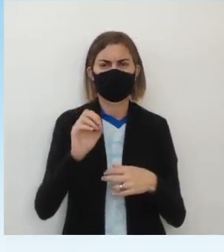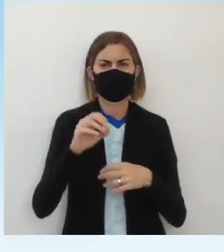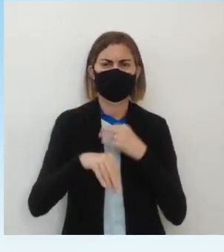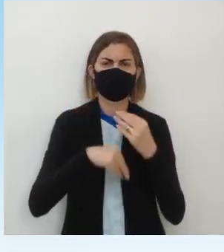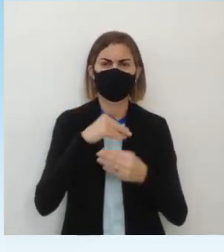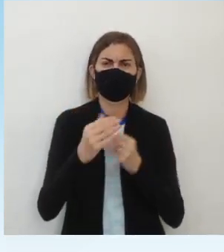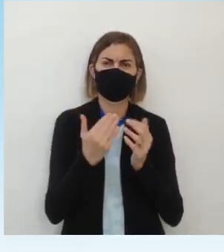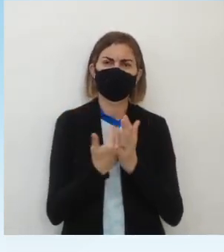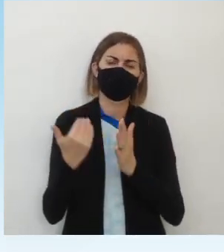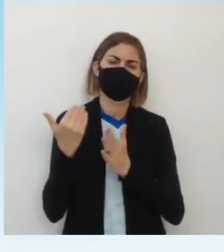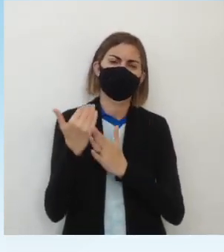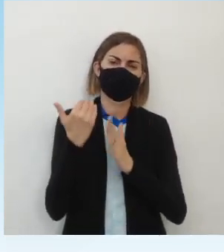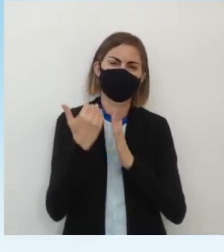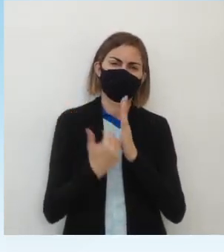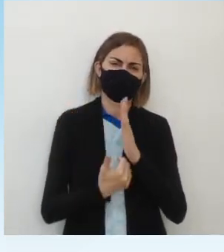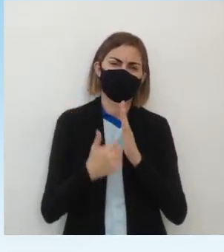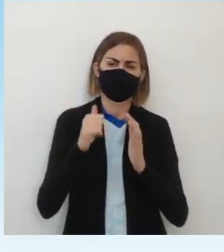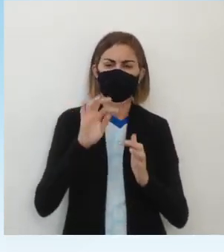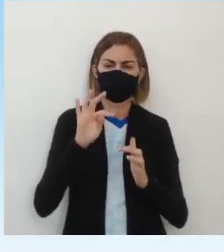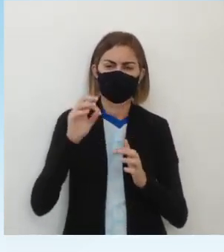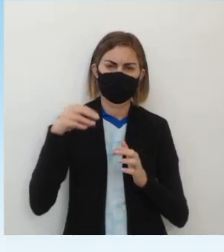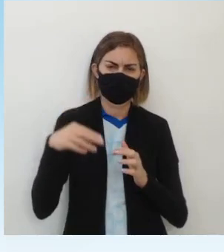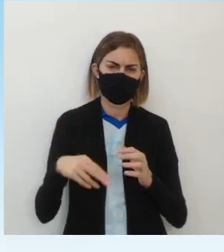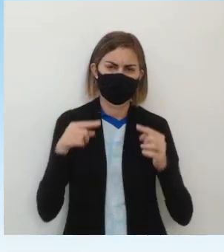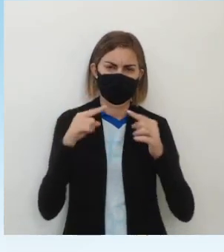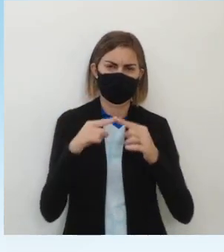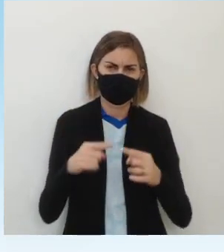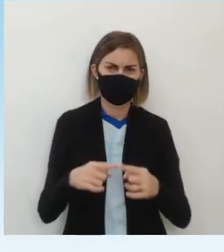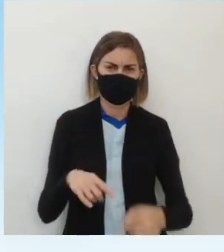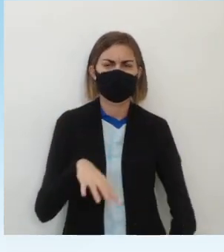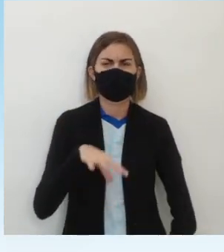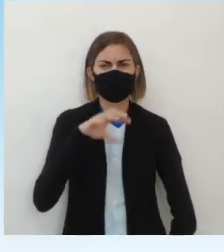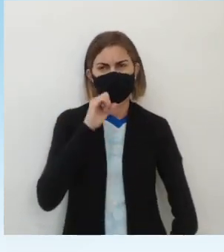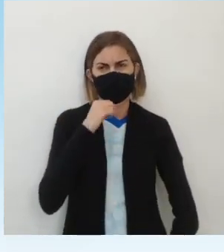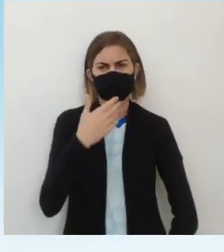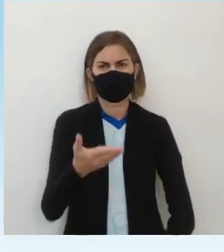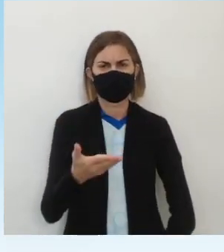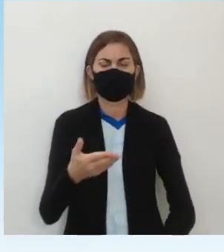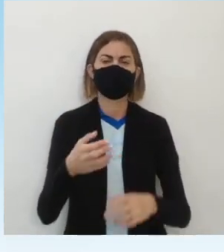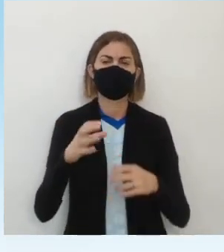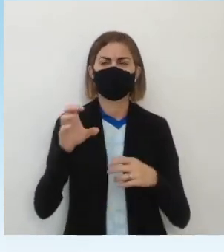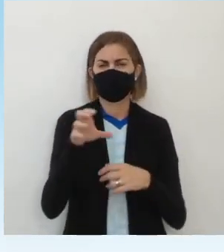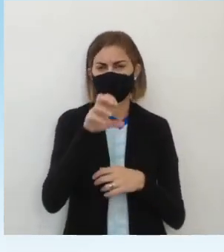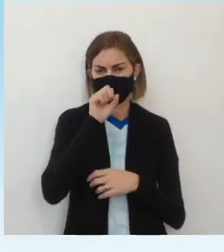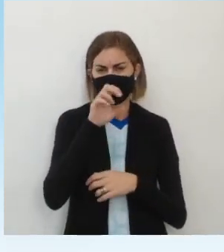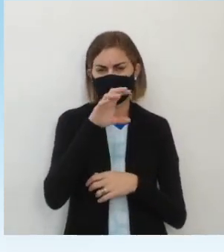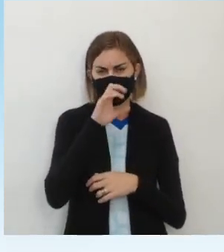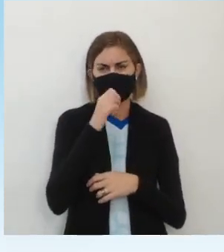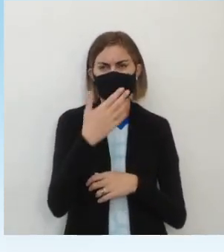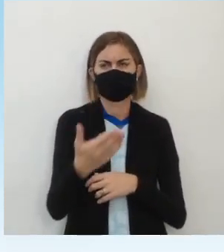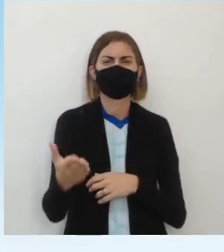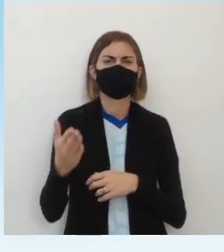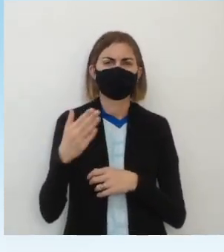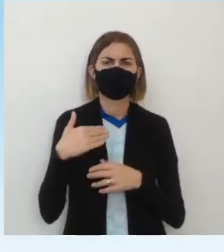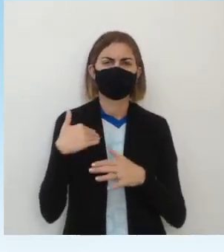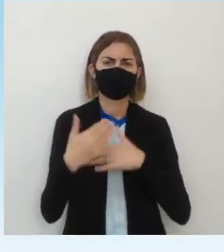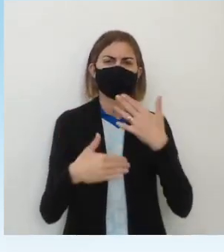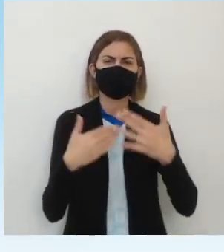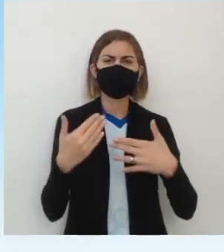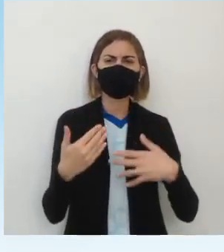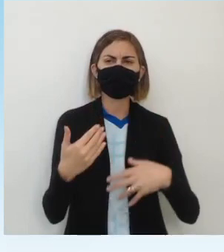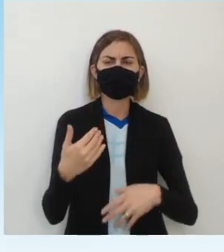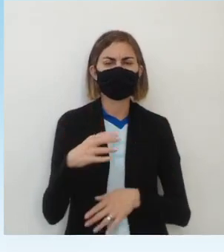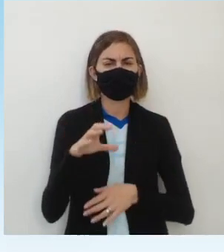tem mais ou menos átomos de oxigênio ligado a ela? Se tem mais átomos de oxigênio ligado a ela, então ela passou por um processo